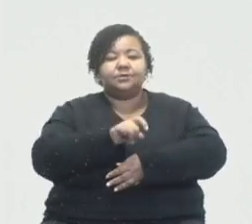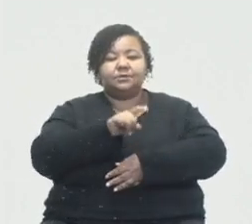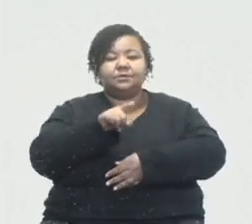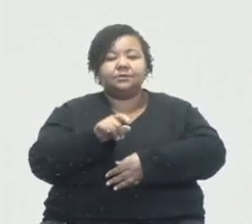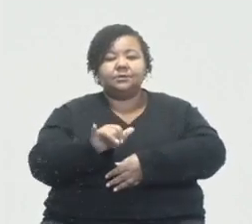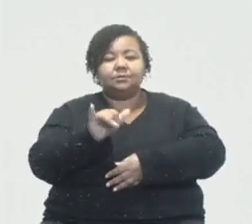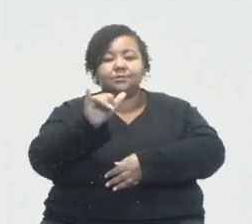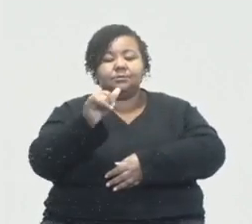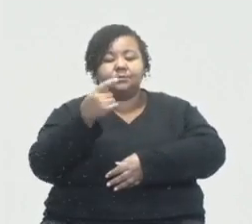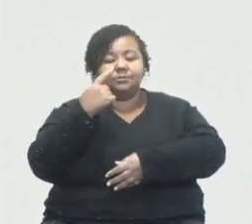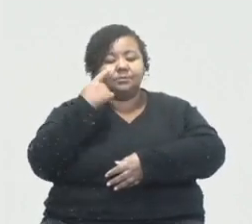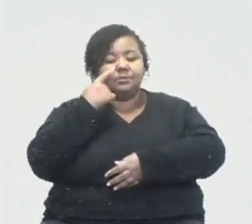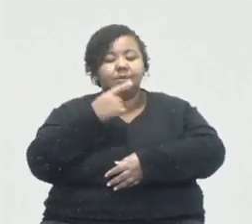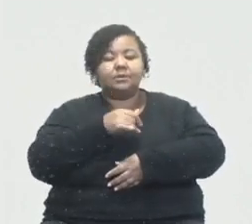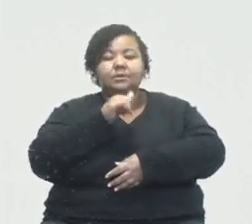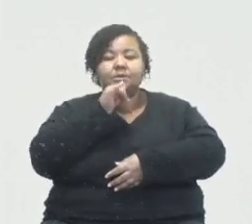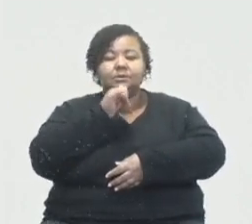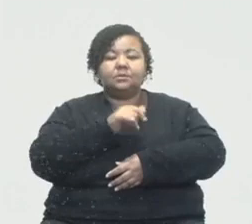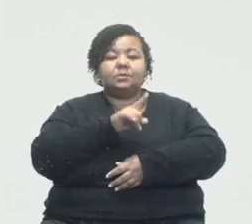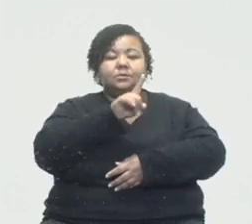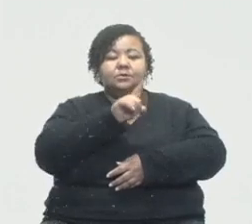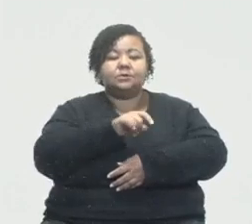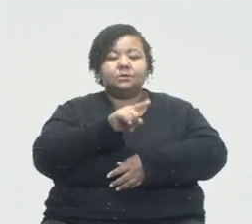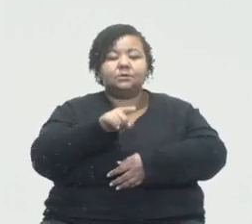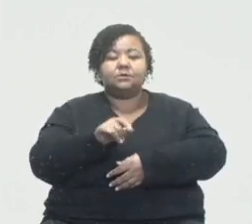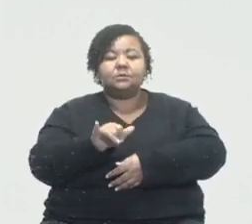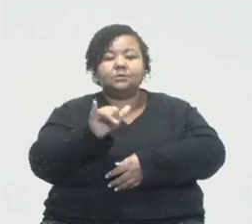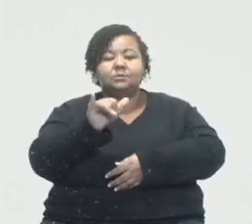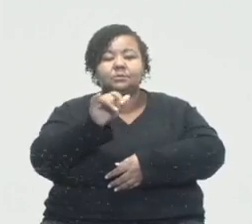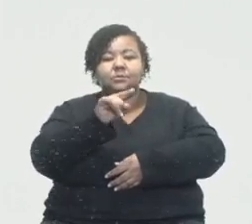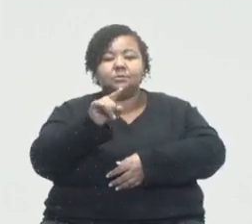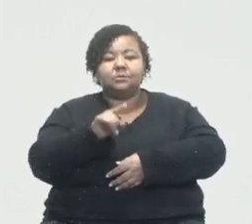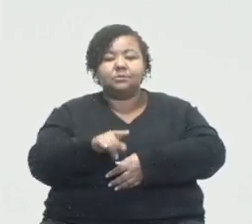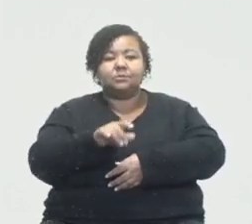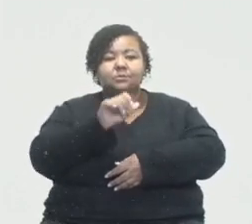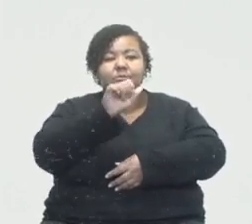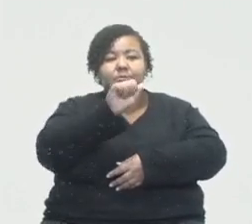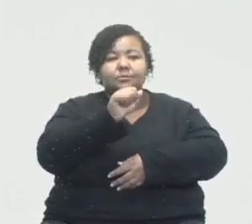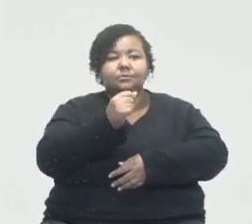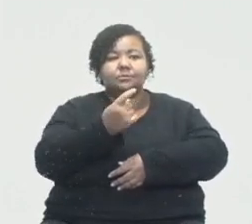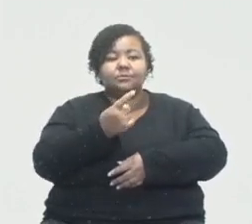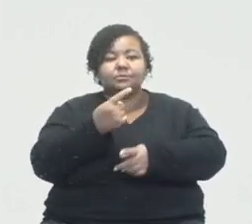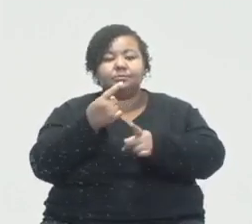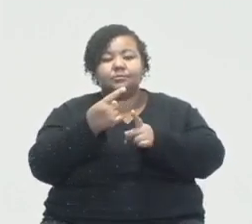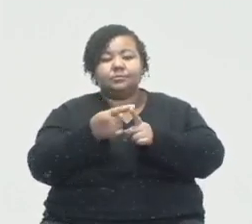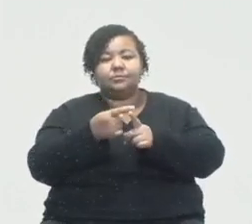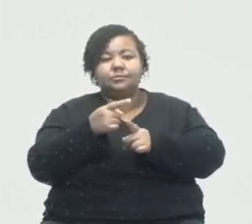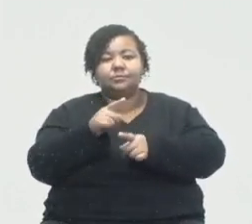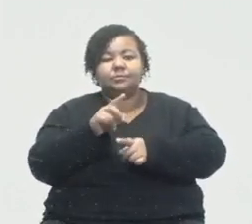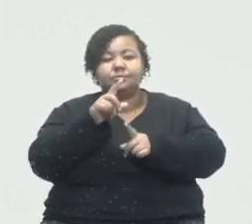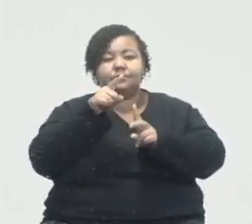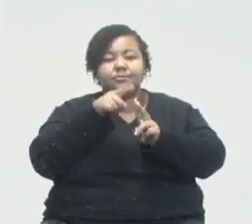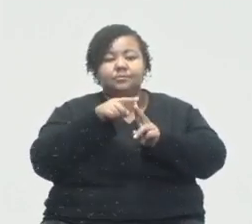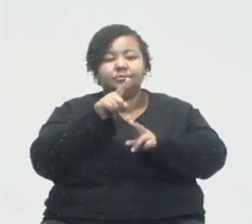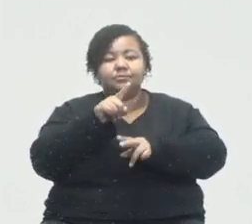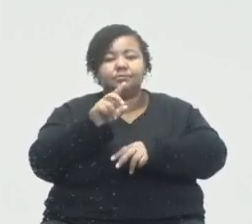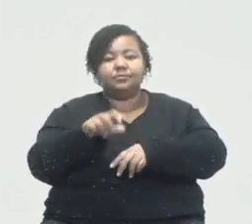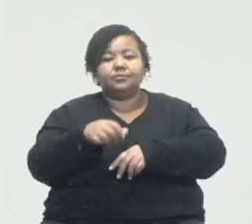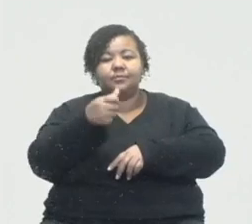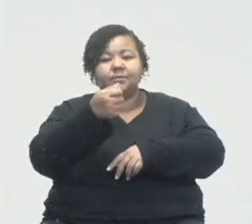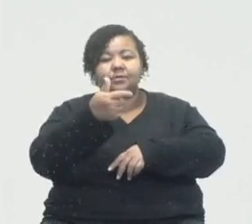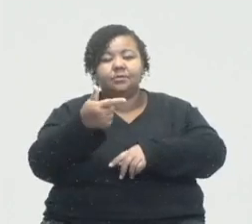desse elemento, nós temos que x e y é igual a 1 vezes o nosso vetor 1, a 2 vezes o nosso vetor